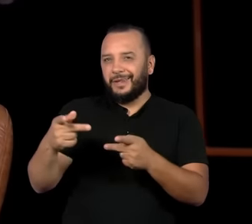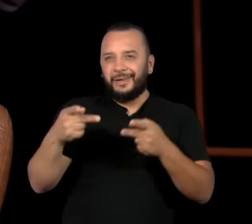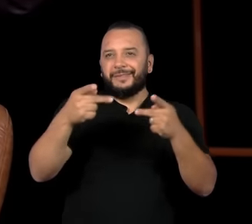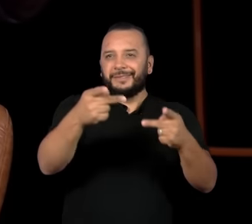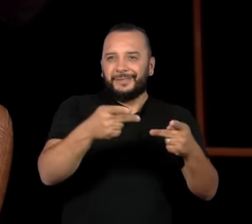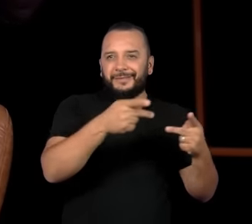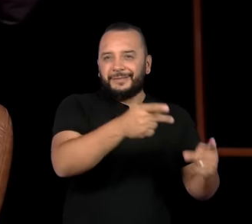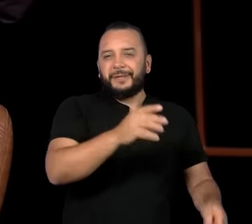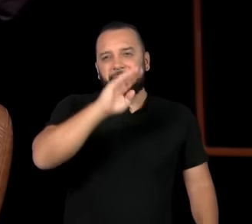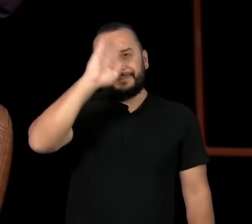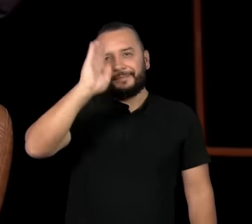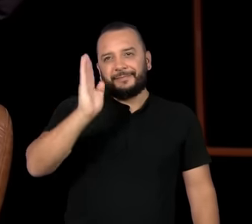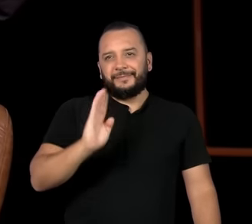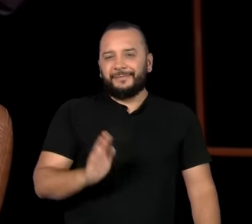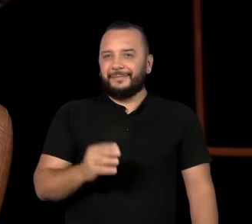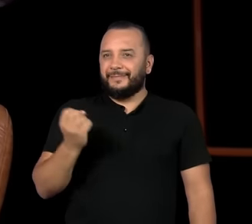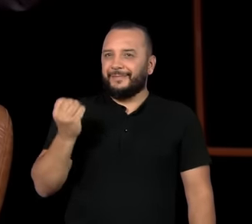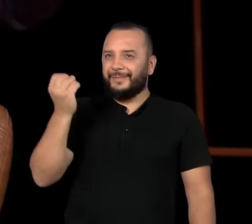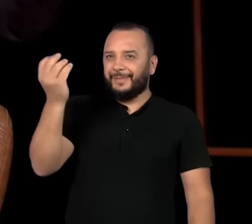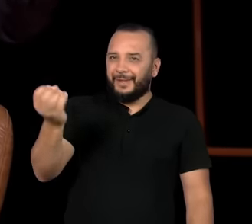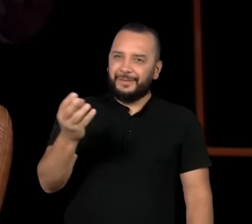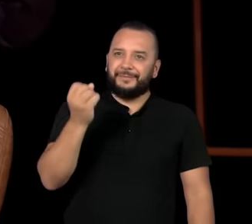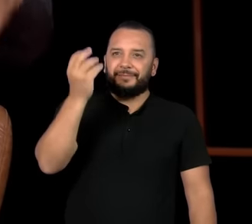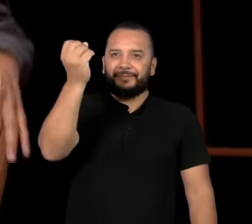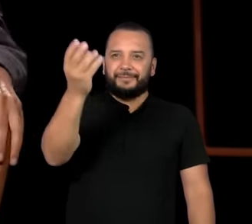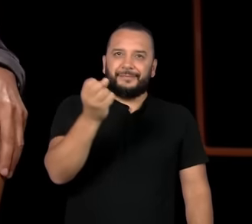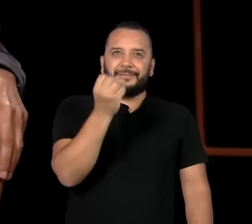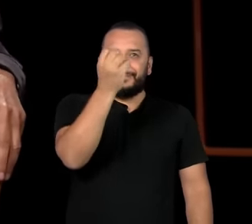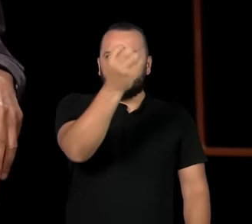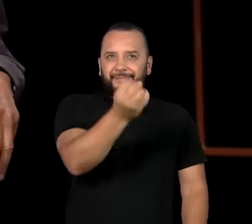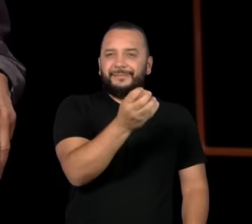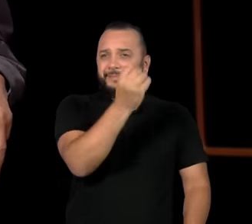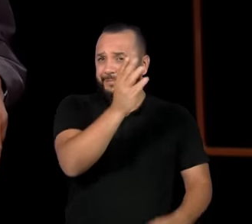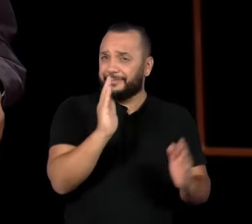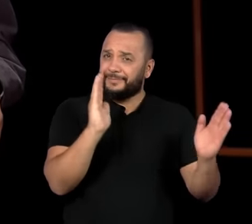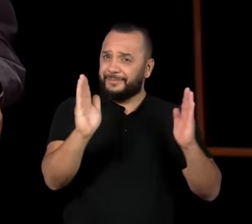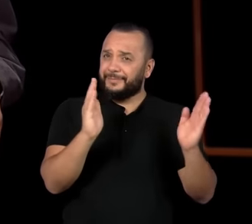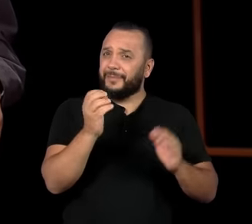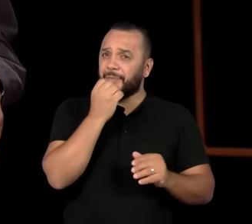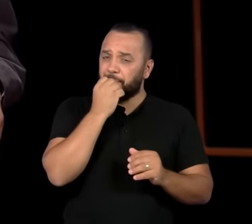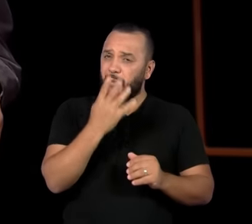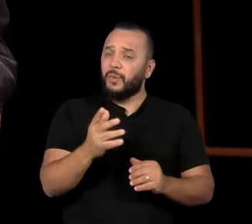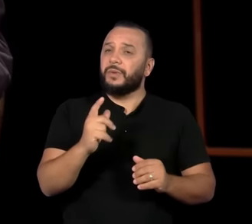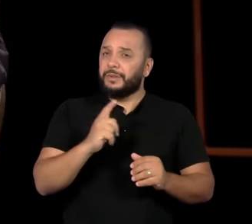pelo país também, fazendo apresentações. Foi uma época muito boa, que